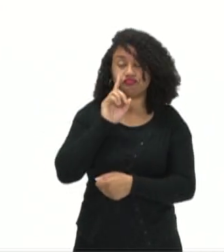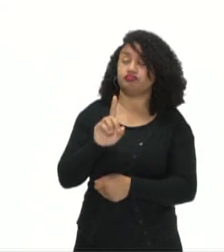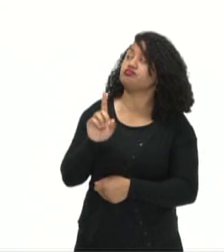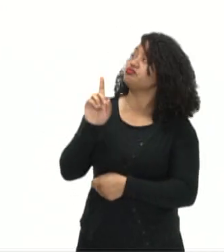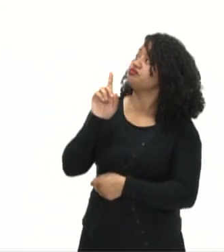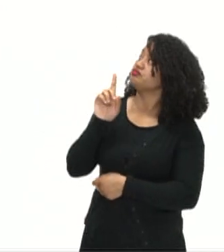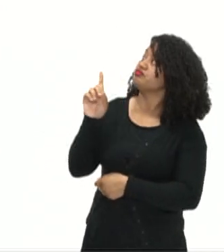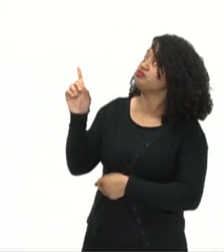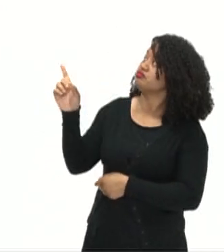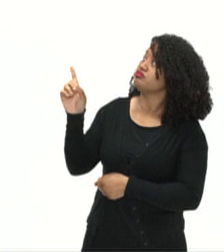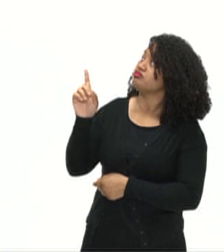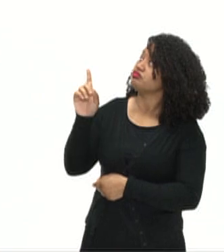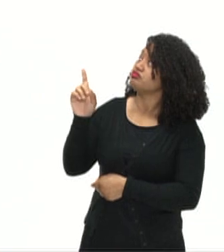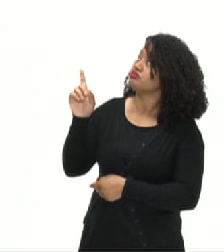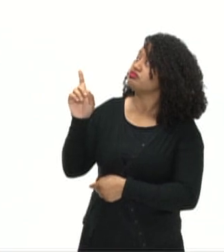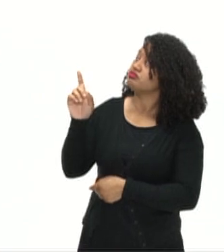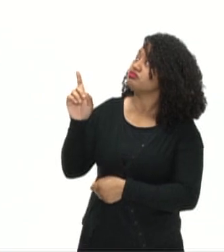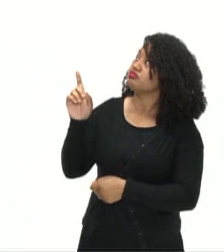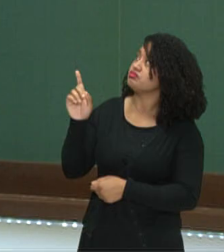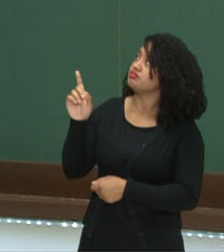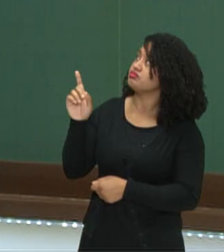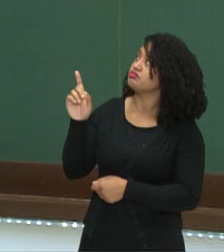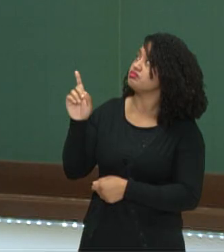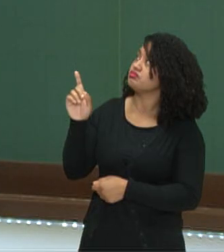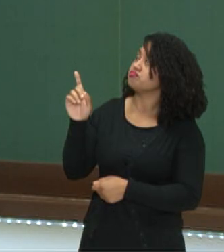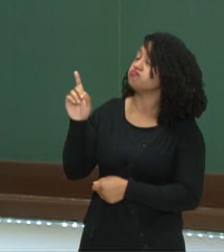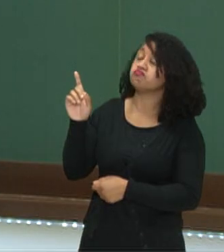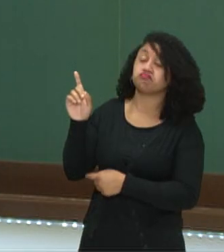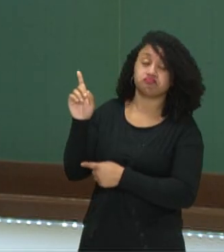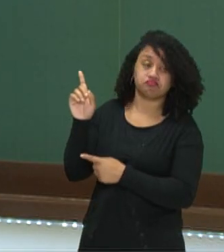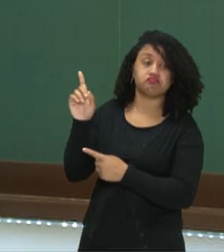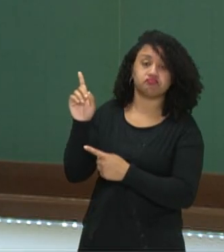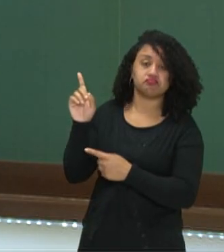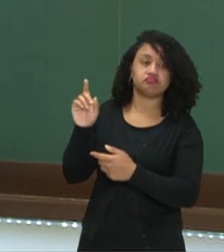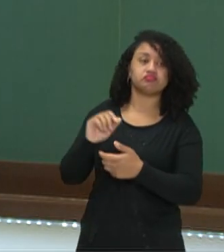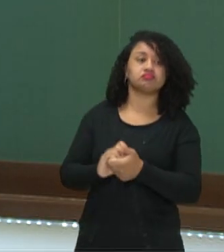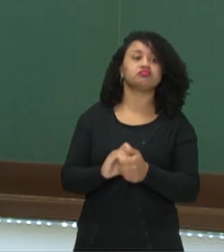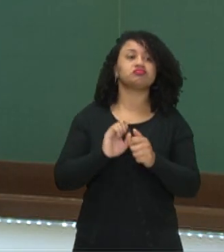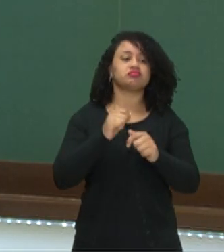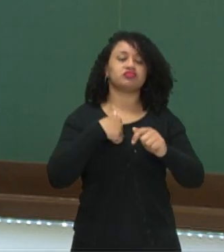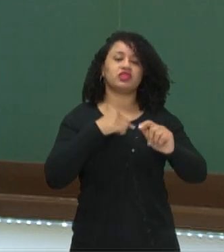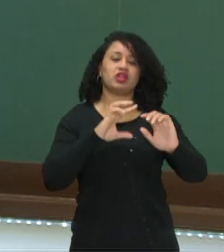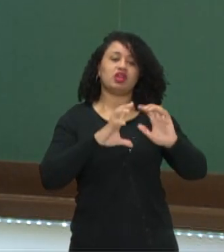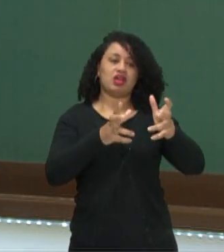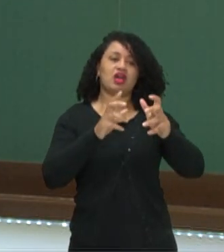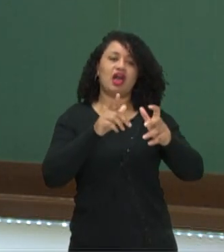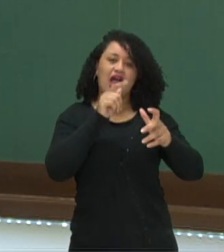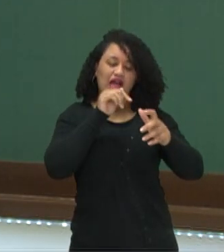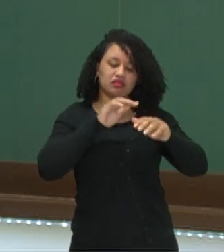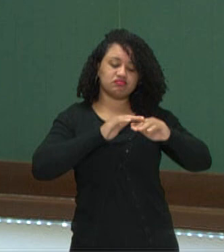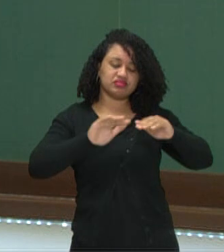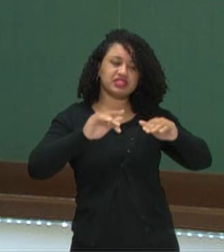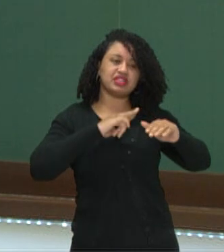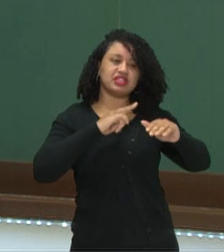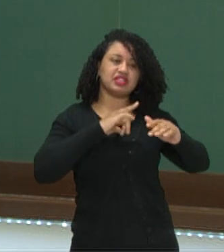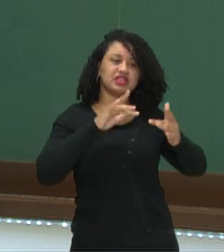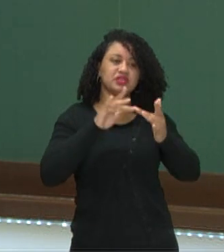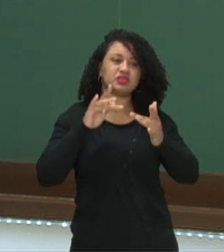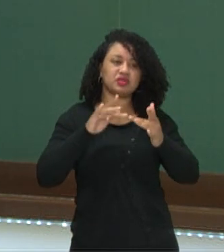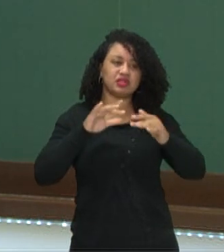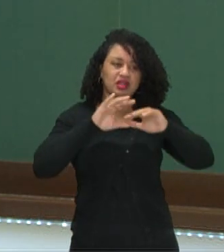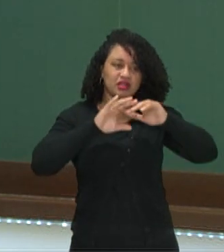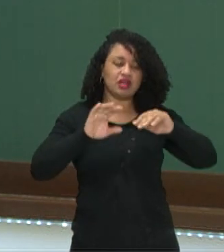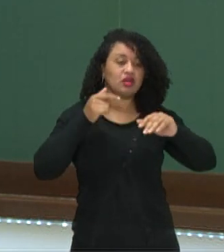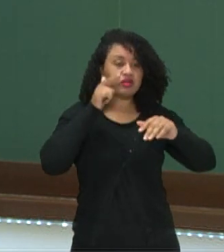você está com o teu pneu se deslocando sobre uma superfície com água, por exemplo, né, você tem o contato chamado contato pleno. Então, você perceba que